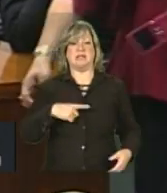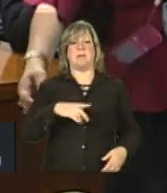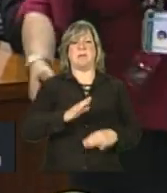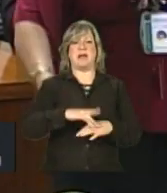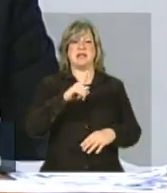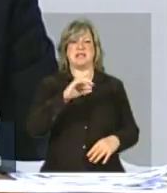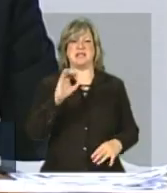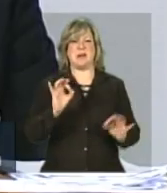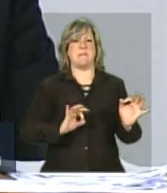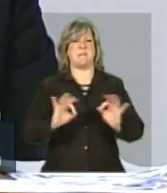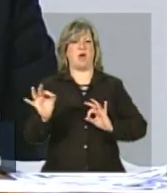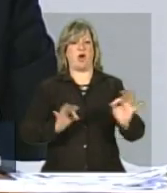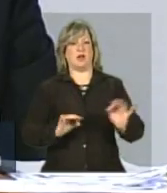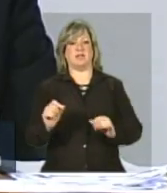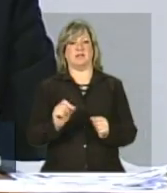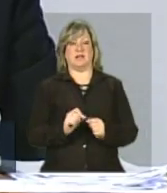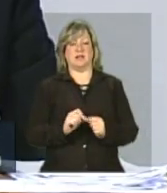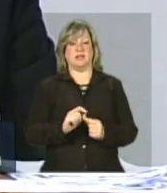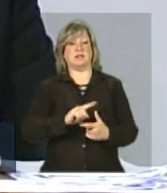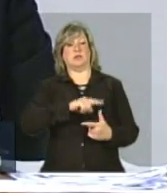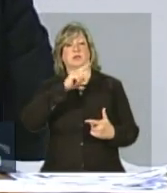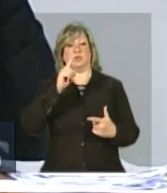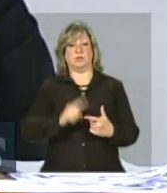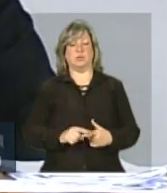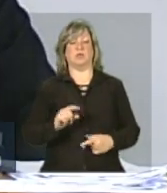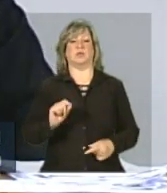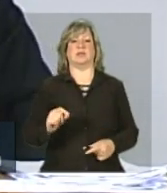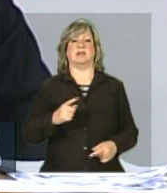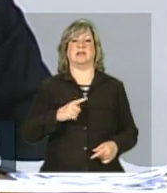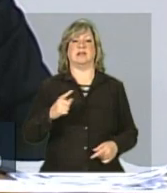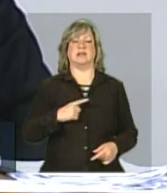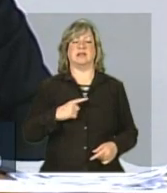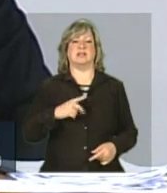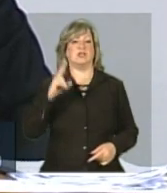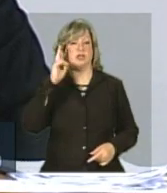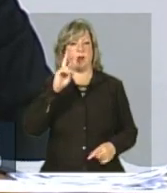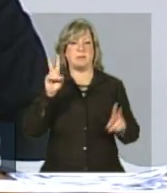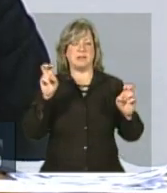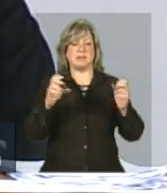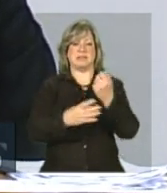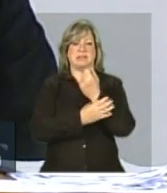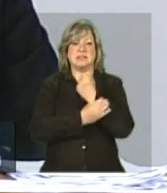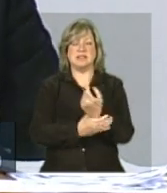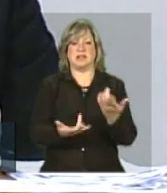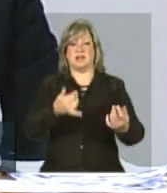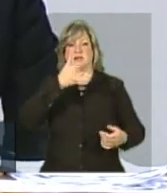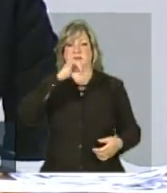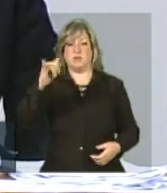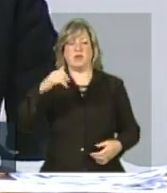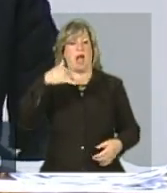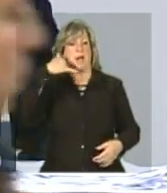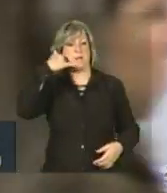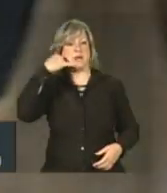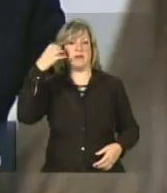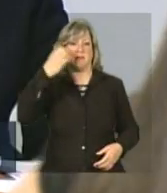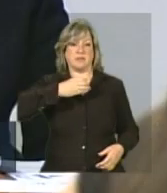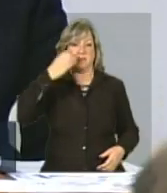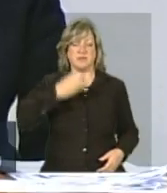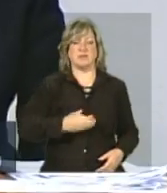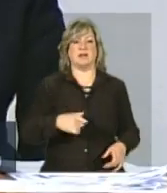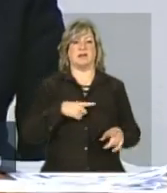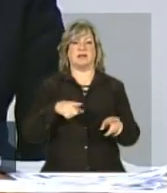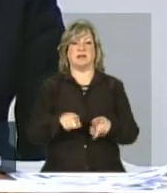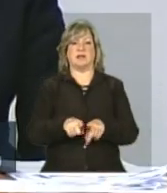projetos são desenvolvidos. O segundo ciclo, que impõe temas como segurança, energia, telecomunicações,